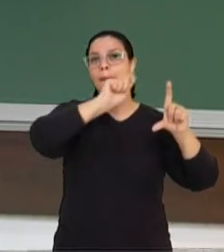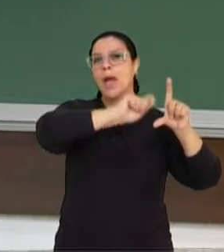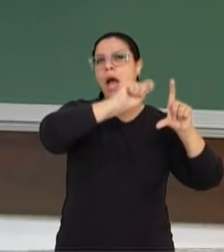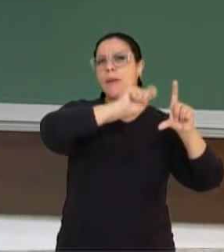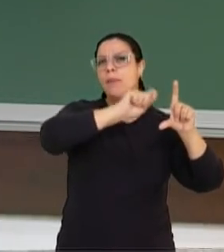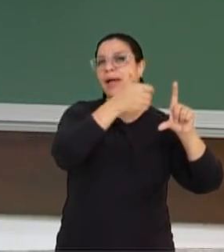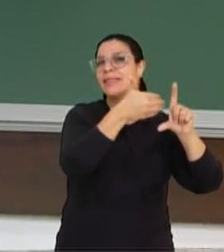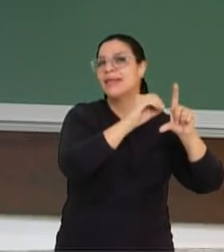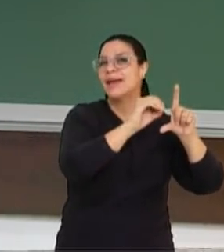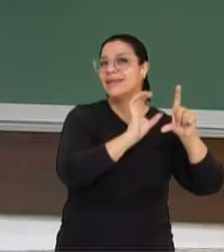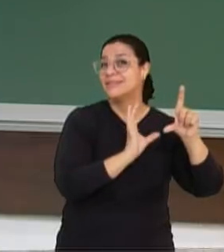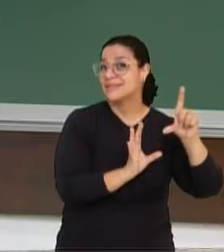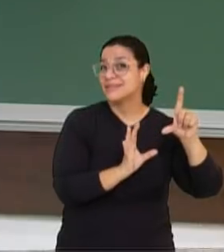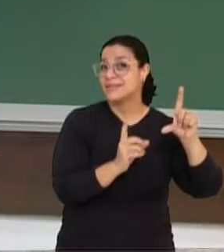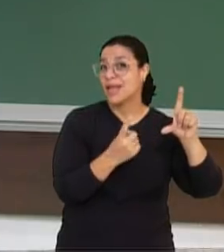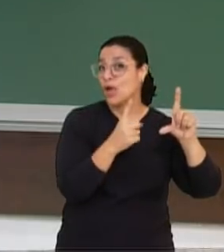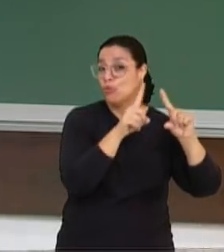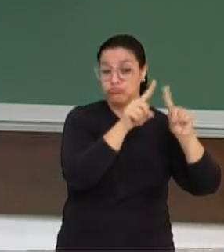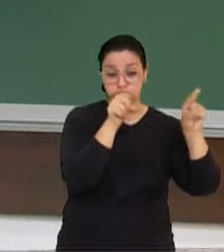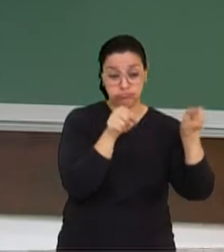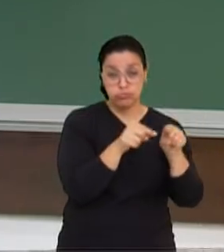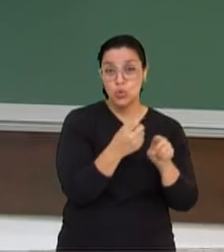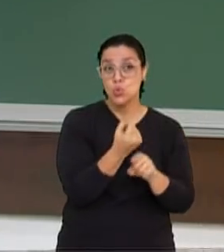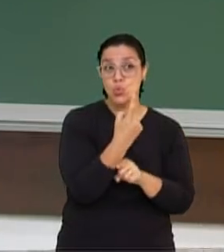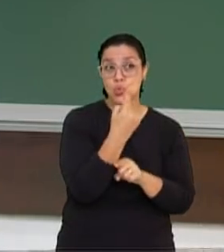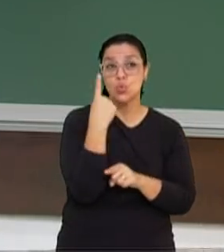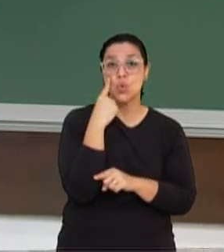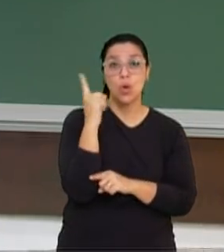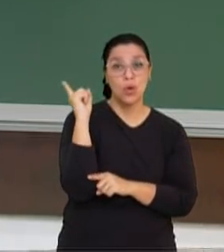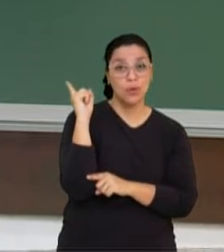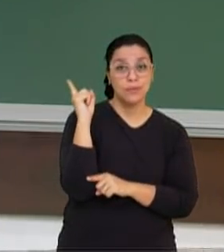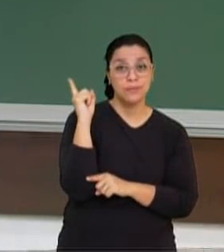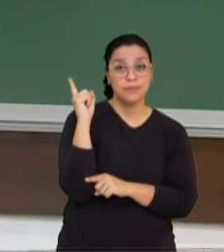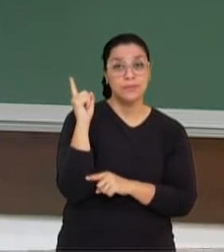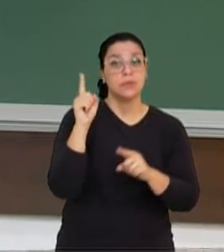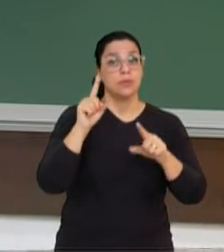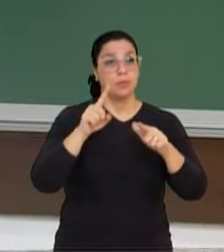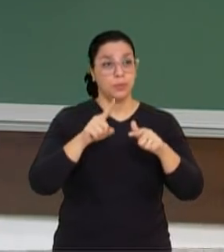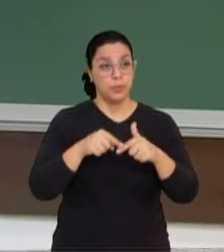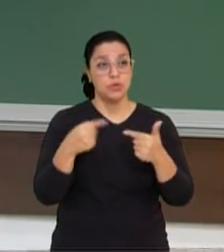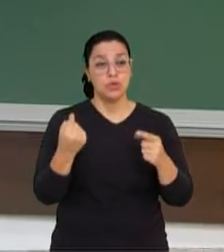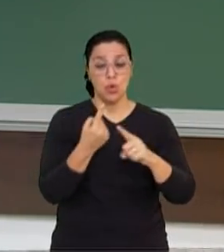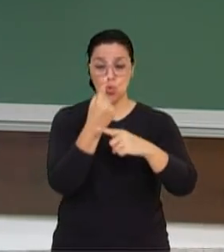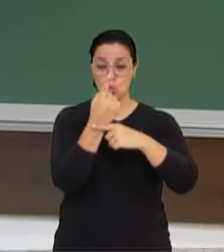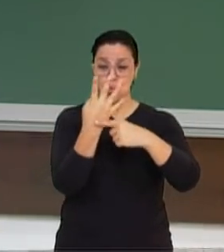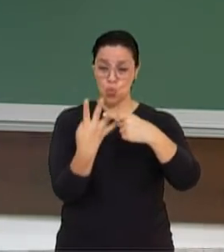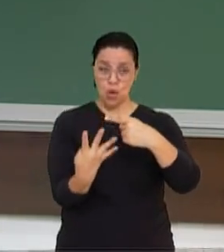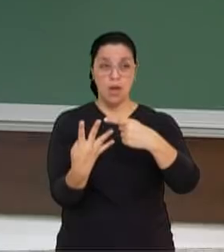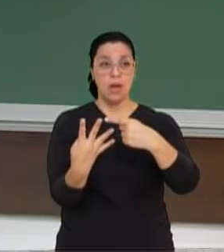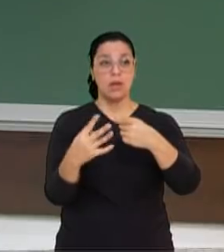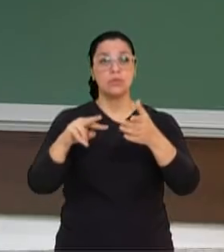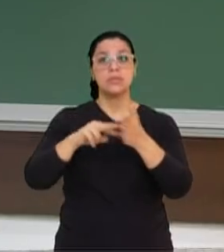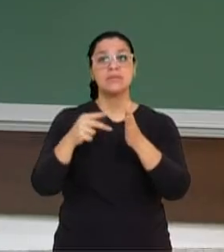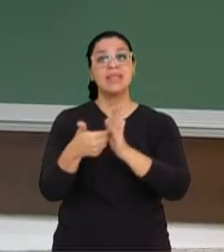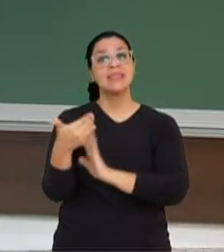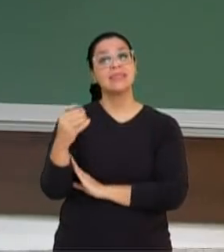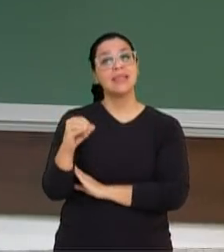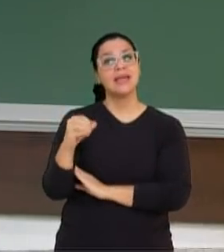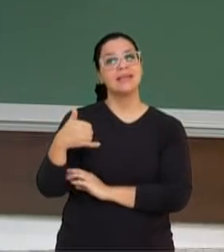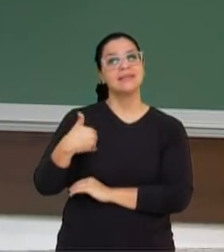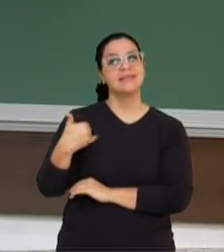pegando uma parte desses 40, né? Então, estou pegando uma parte. Então, 1/4 de 40 anos corresponde a